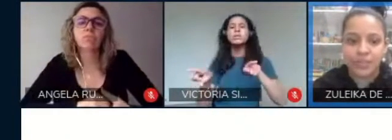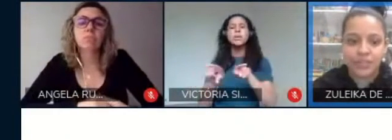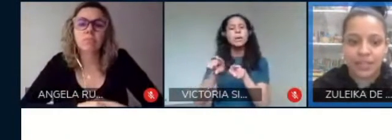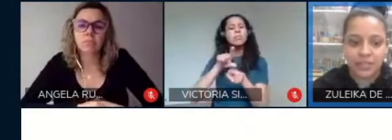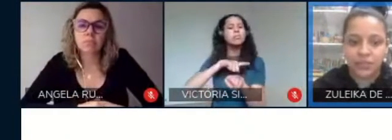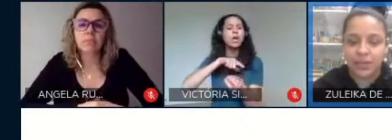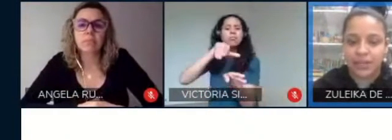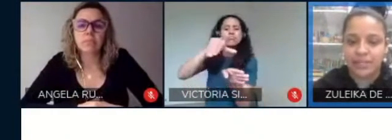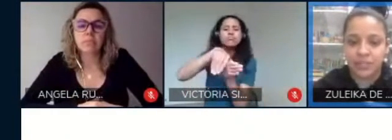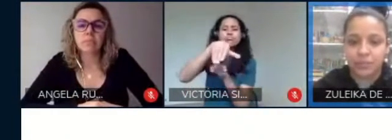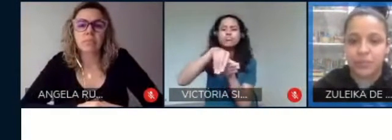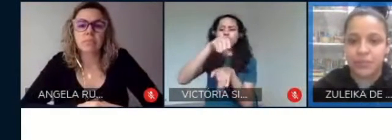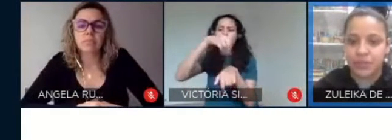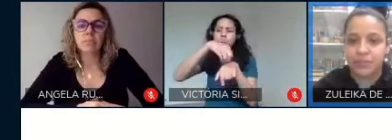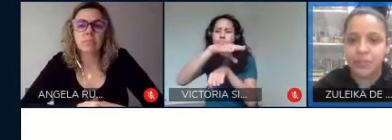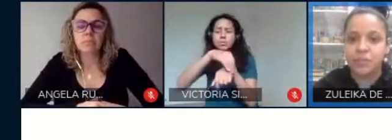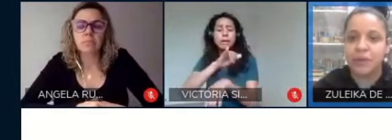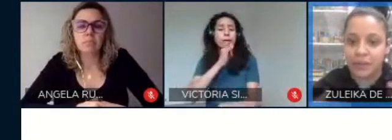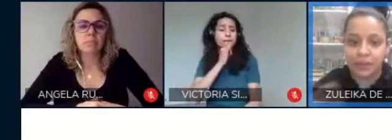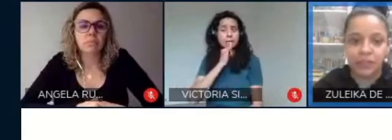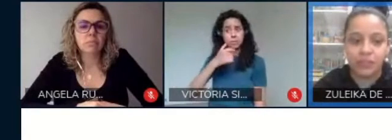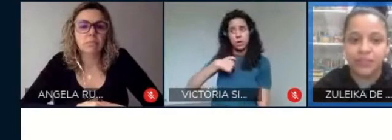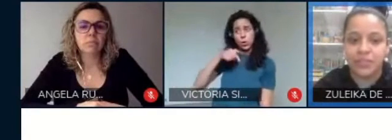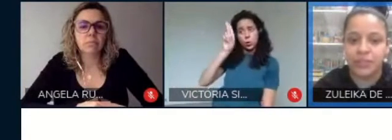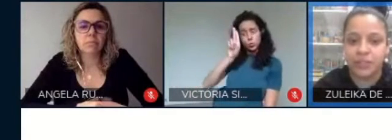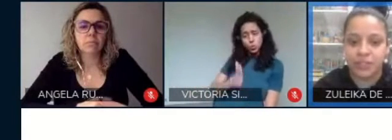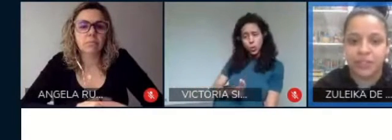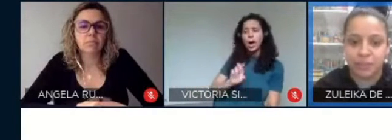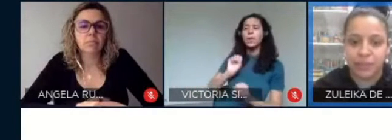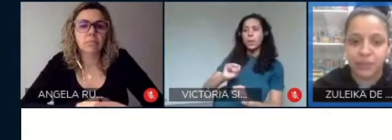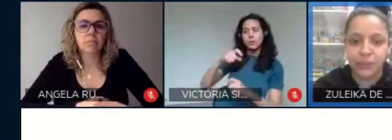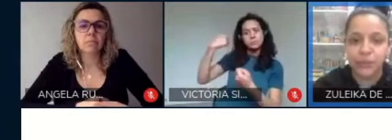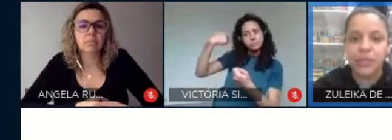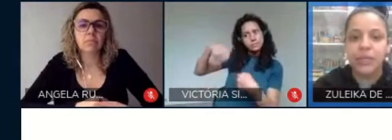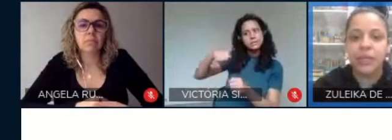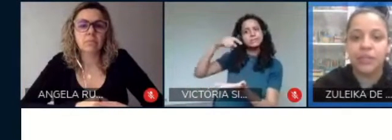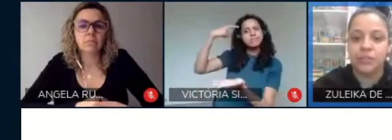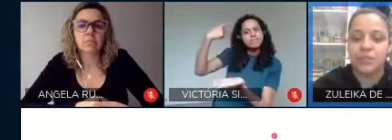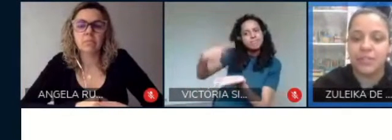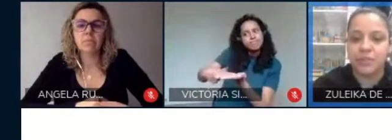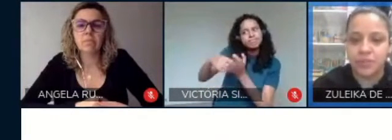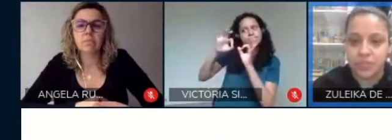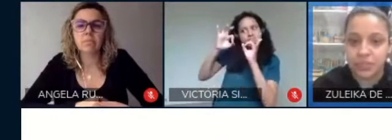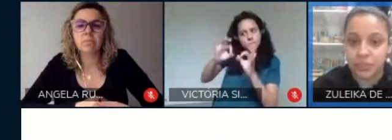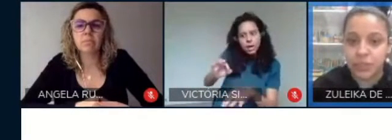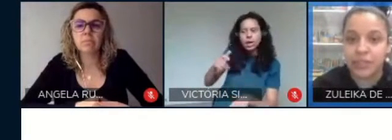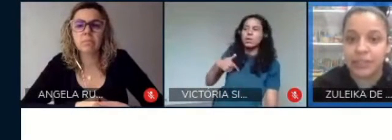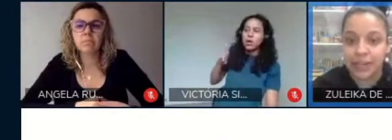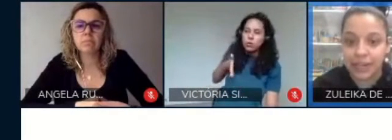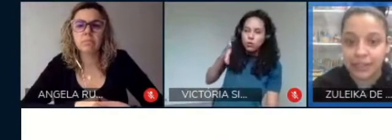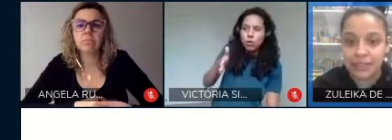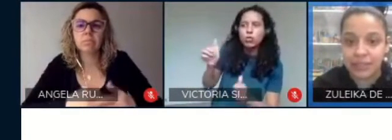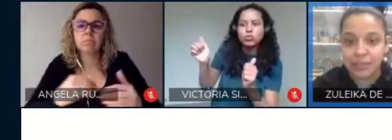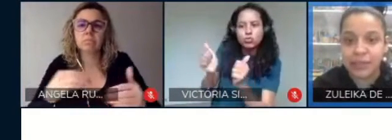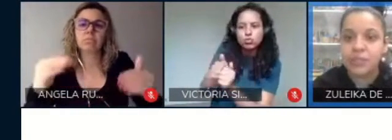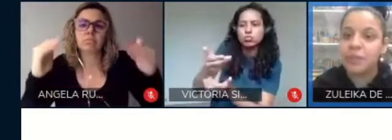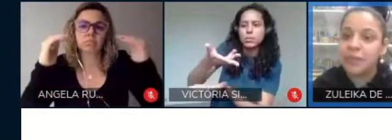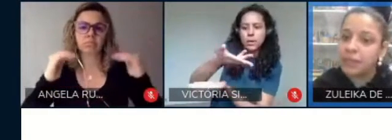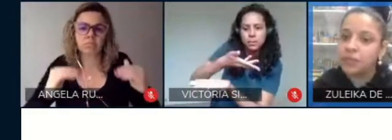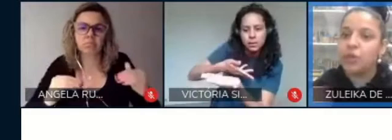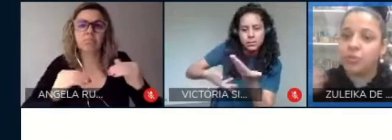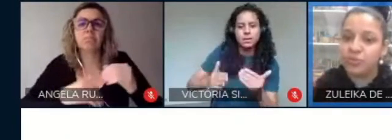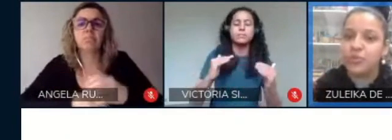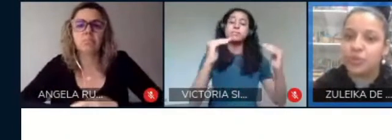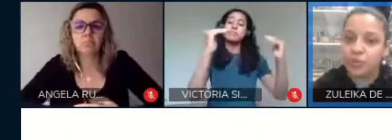e faz o acesso a esse tipo de serviço, marcando, né, fazendo agendamento. Nós fazemos visitas orientadas